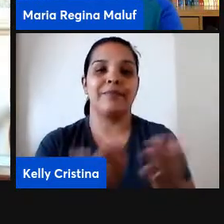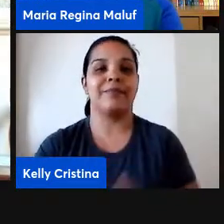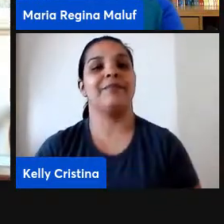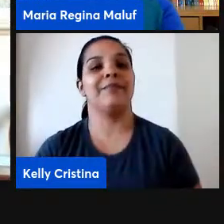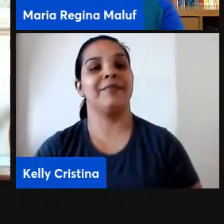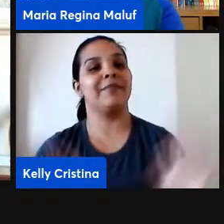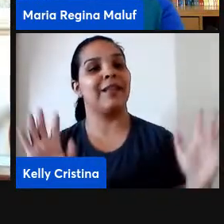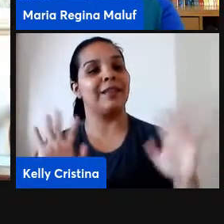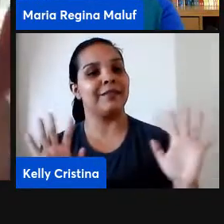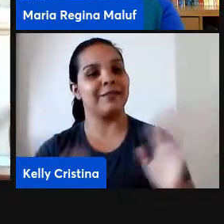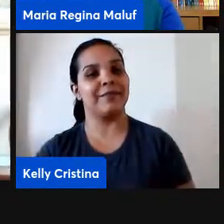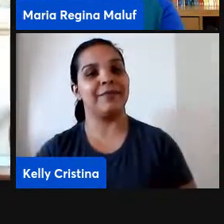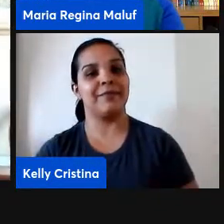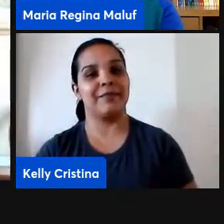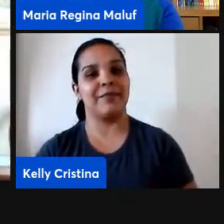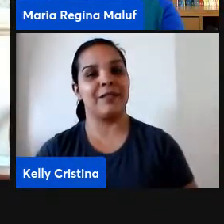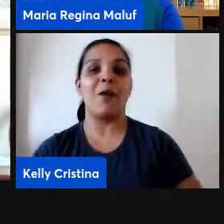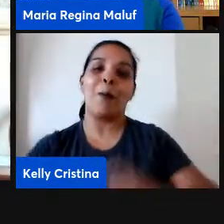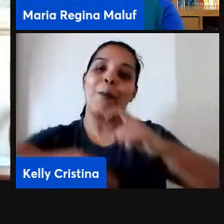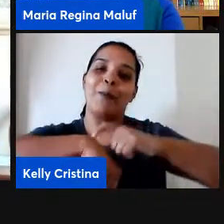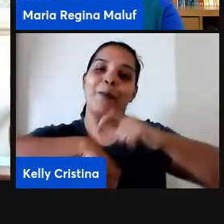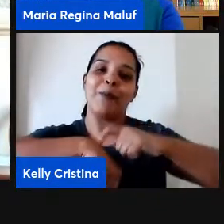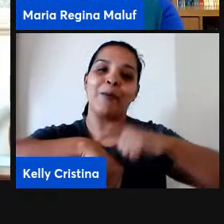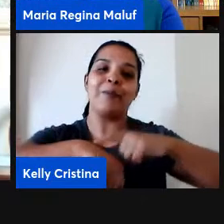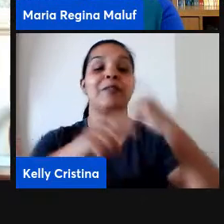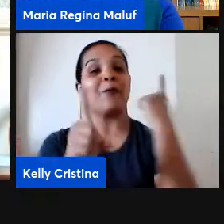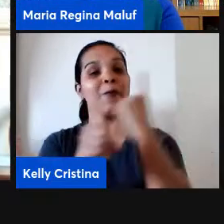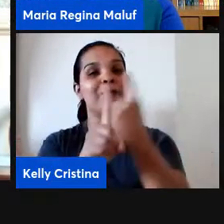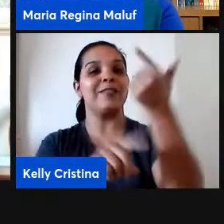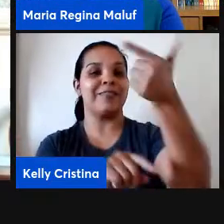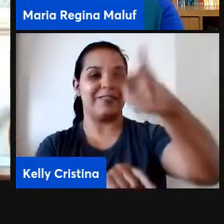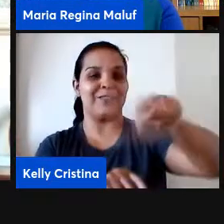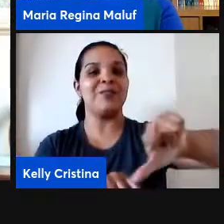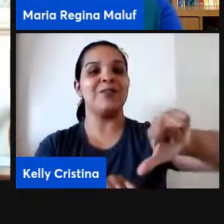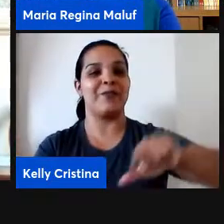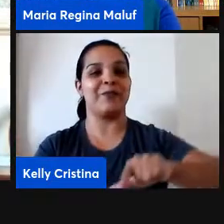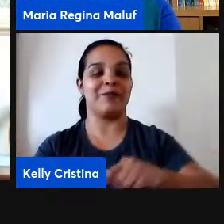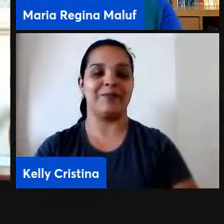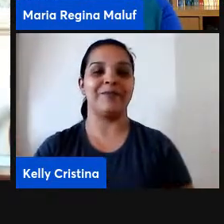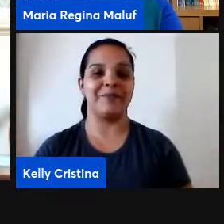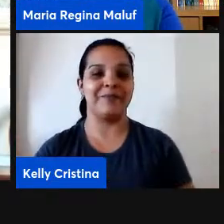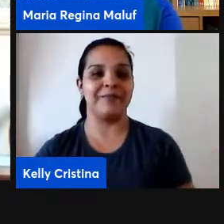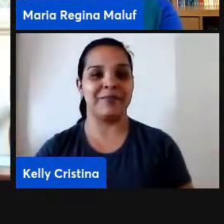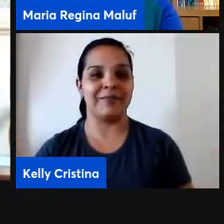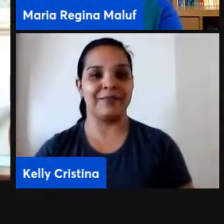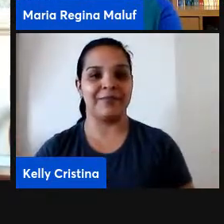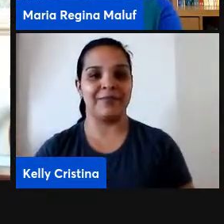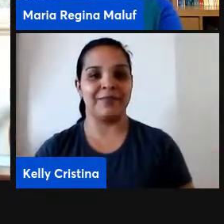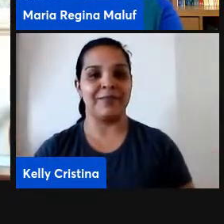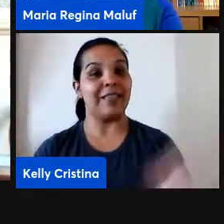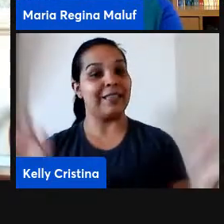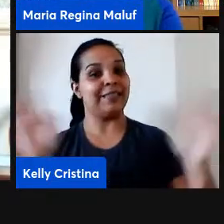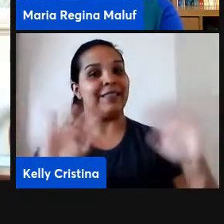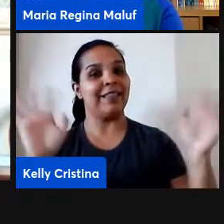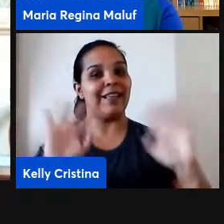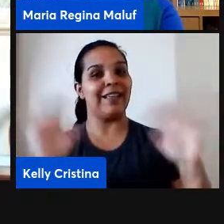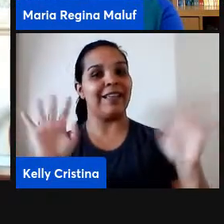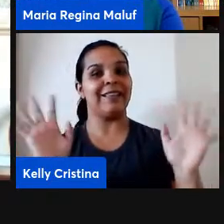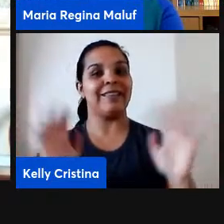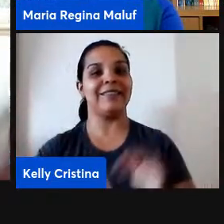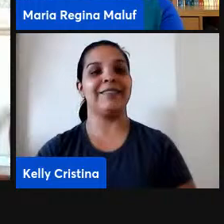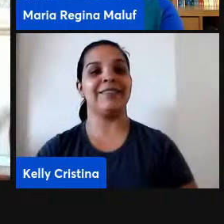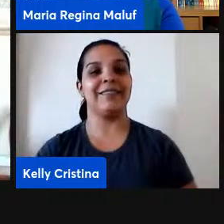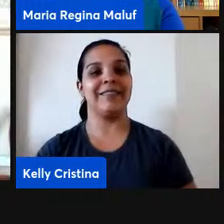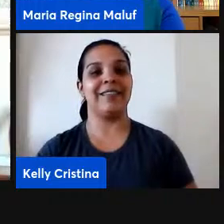até o momento que nós nos reencontrarmos na jornada por aí, tá bem? Até logo a todos, até